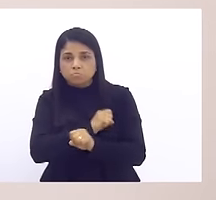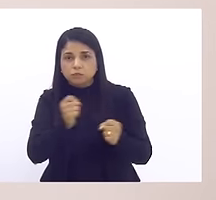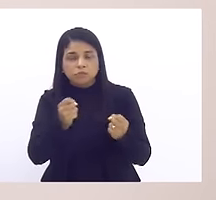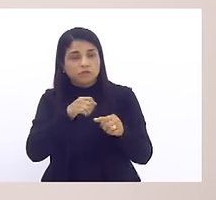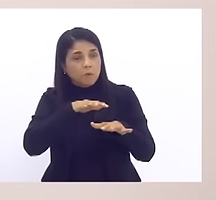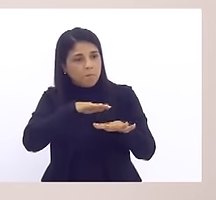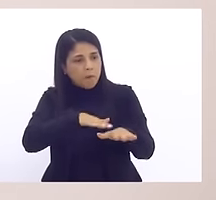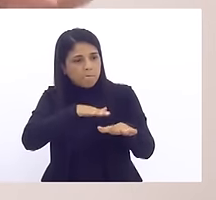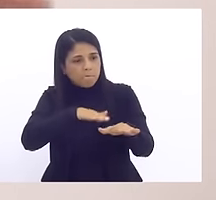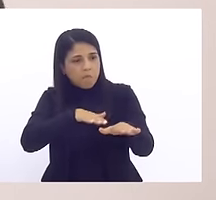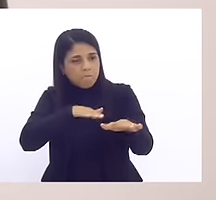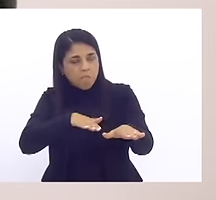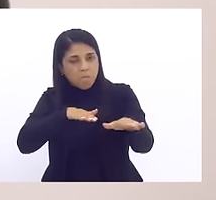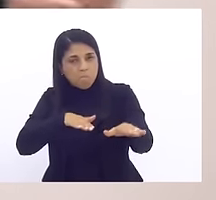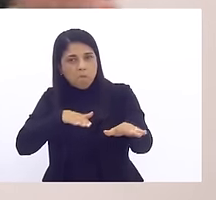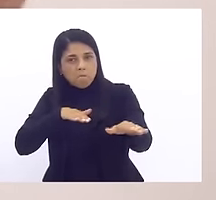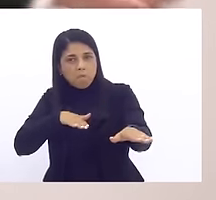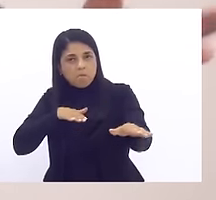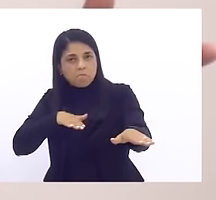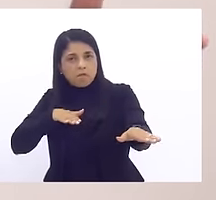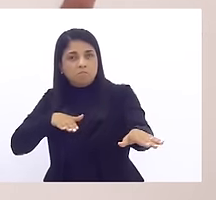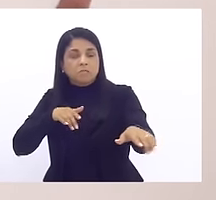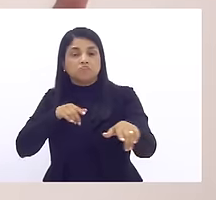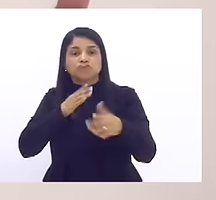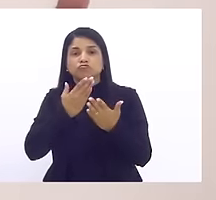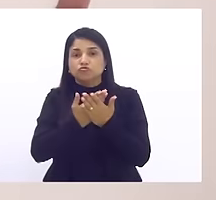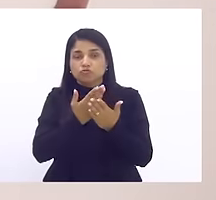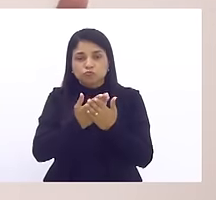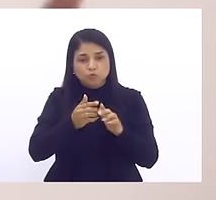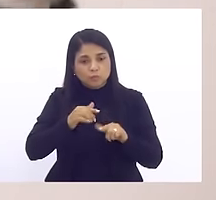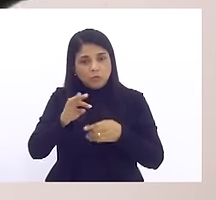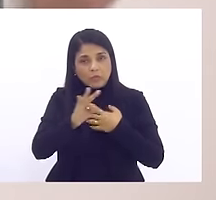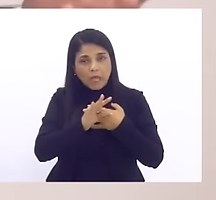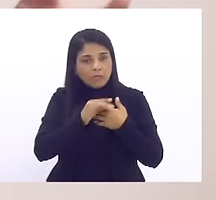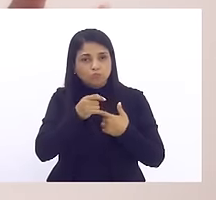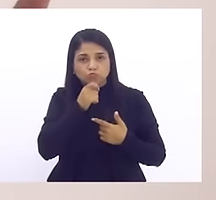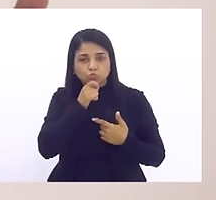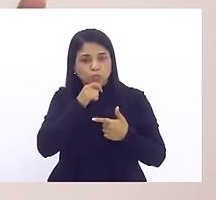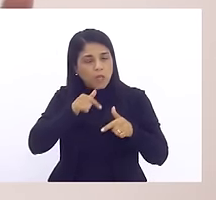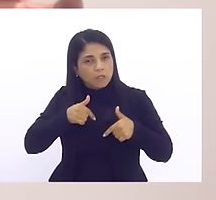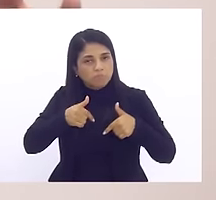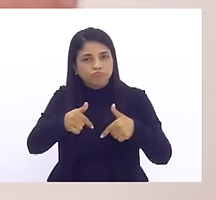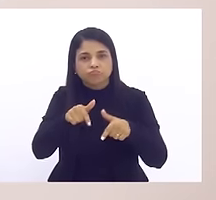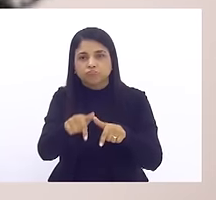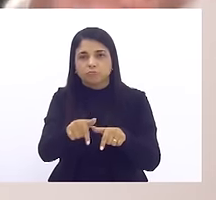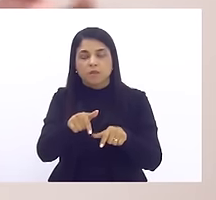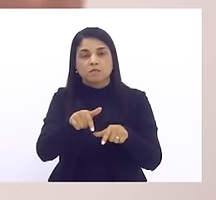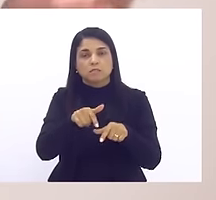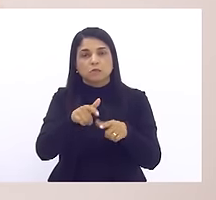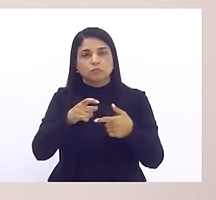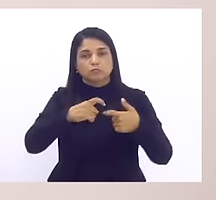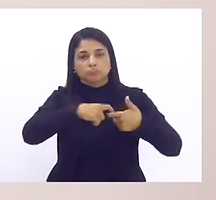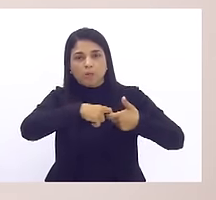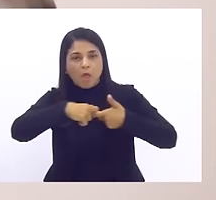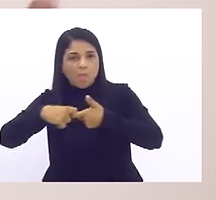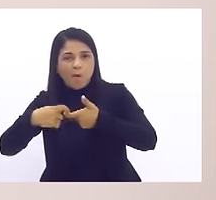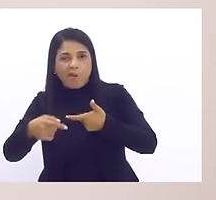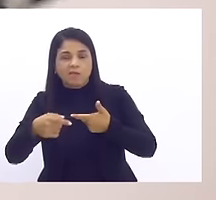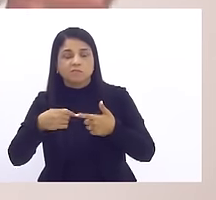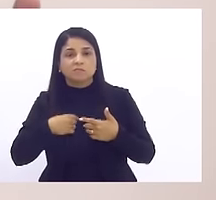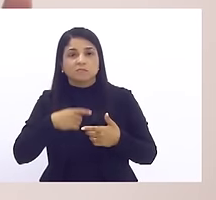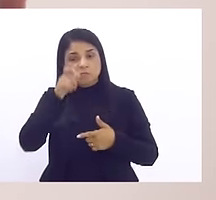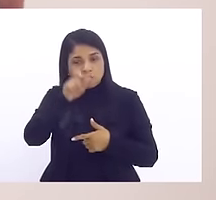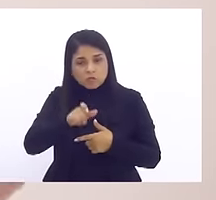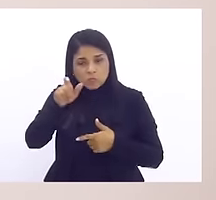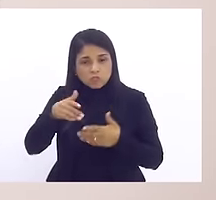porque não tem um estudo técnico das operações tá dizendo isso traz transtorno para população as pessoas querem chegar em casa